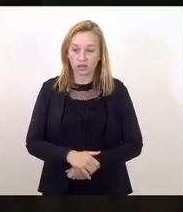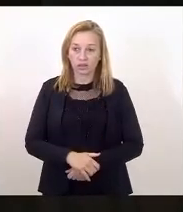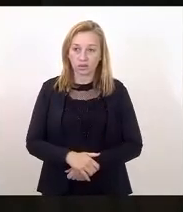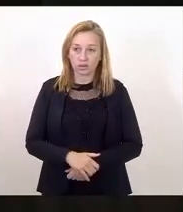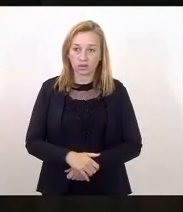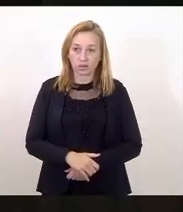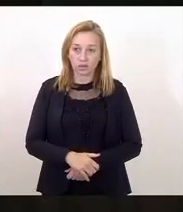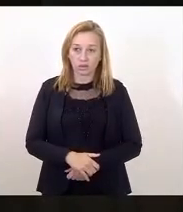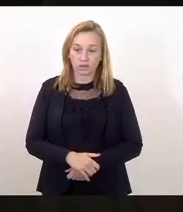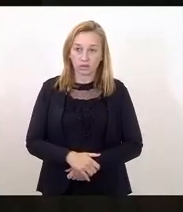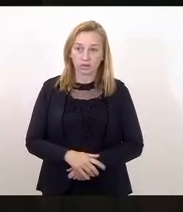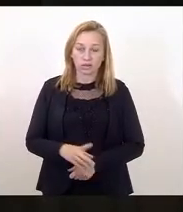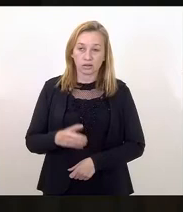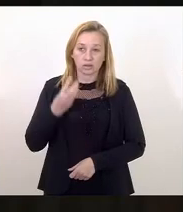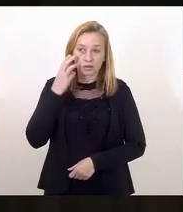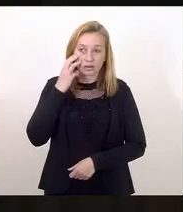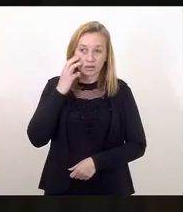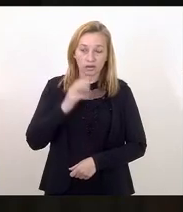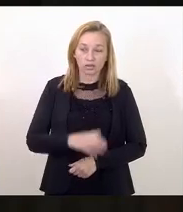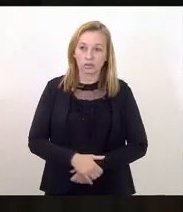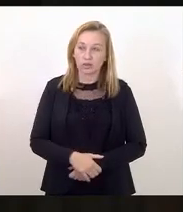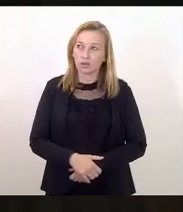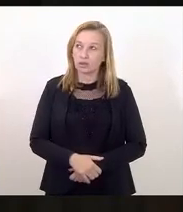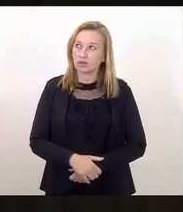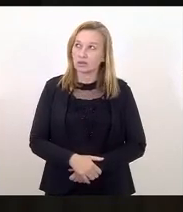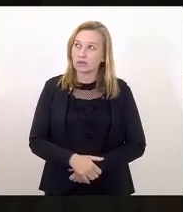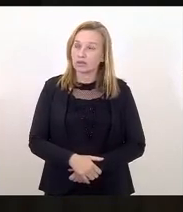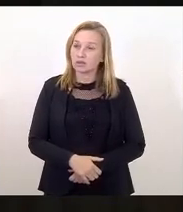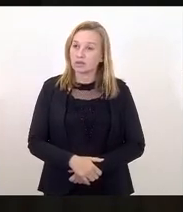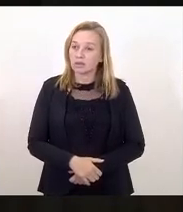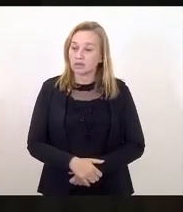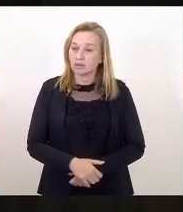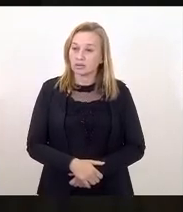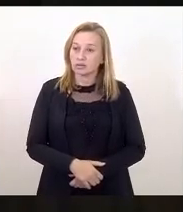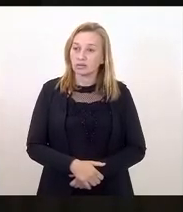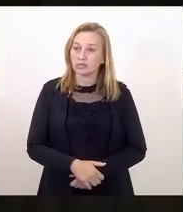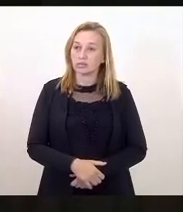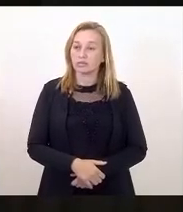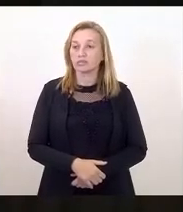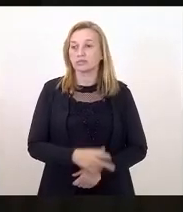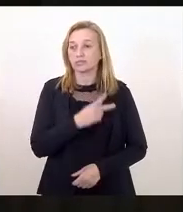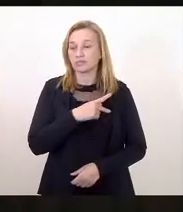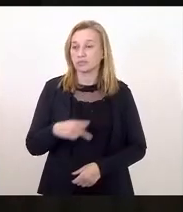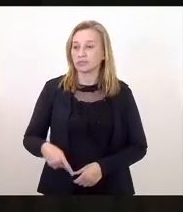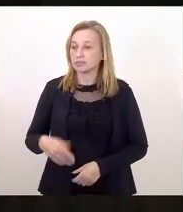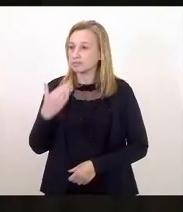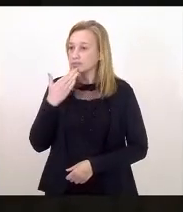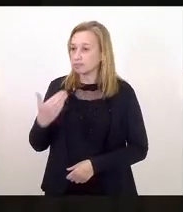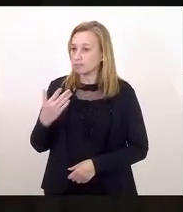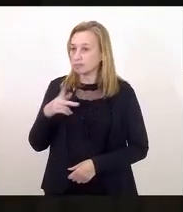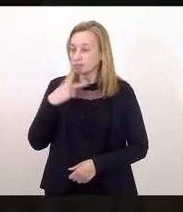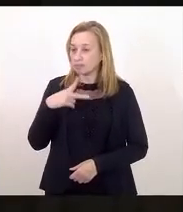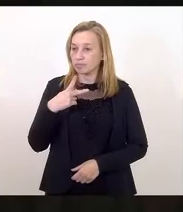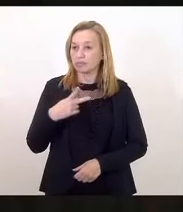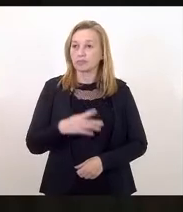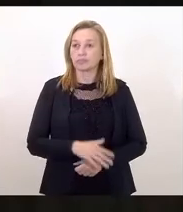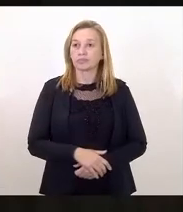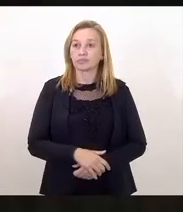Deputado Valdeque Carneiro. A presidência designa a vossa excelência para emitir parecer.